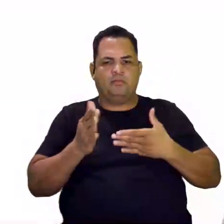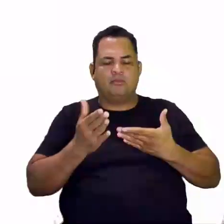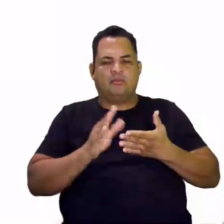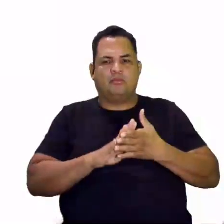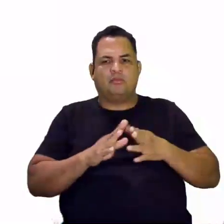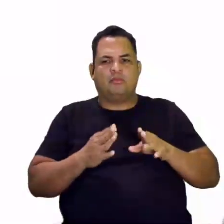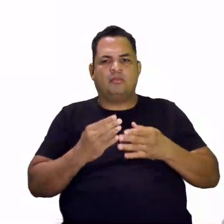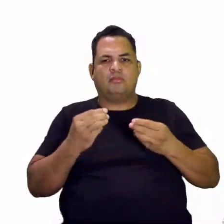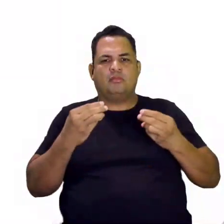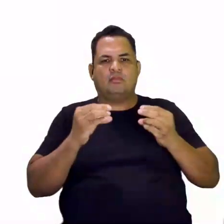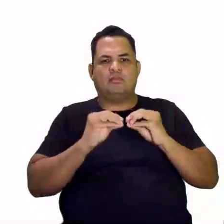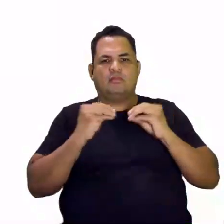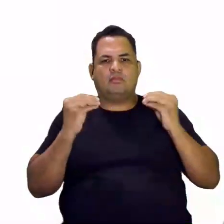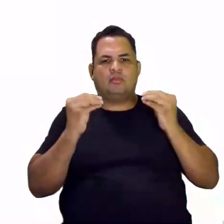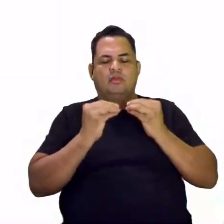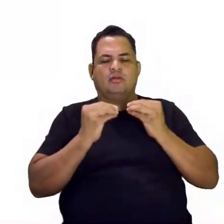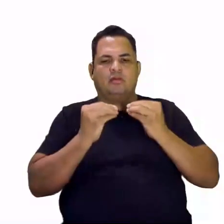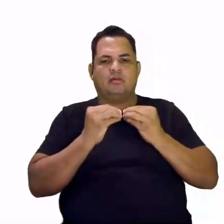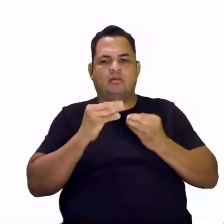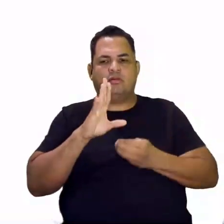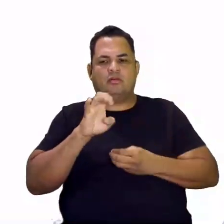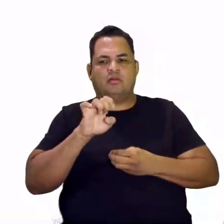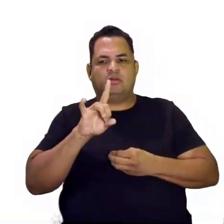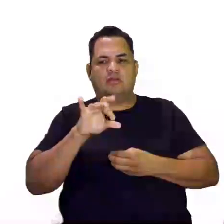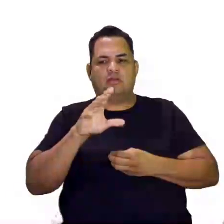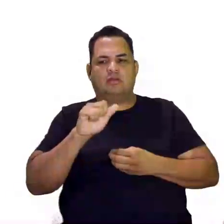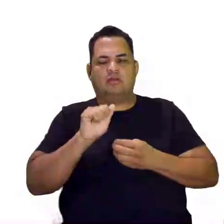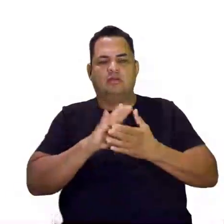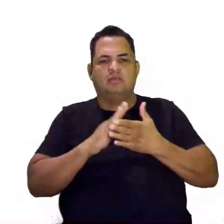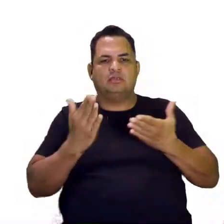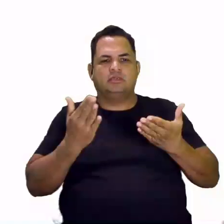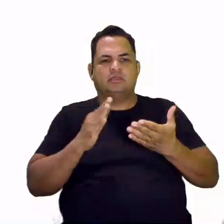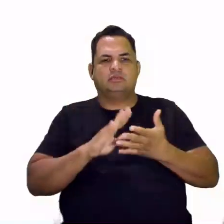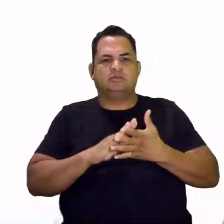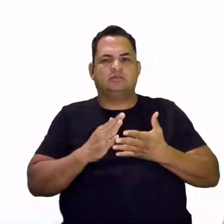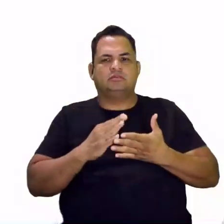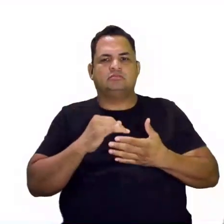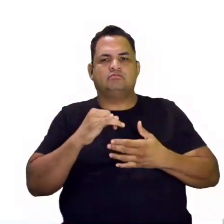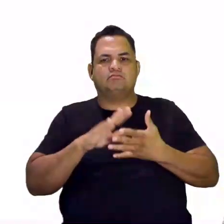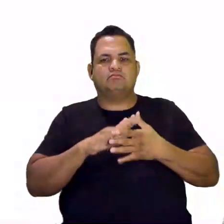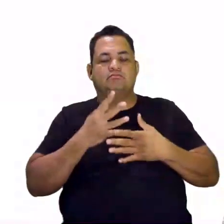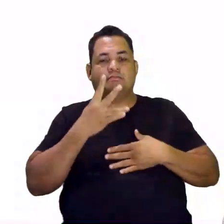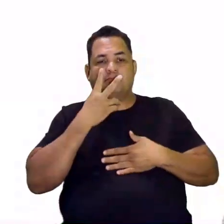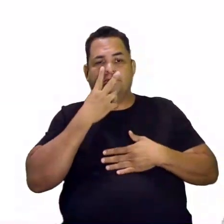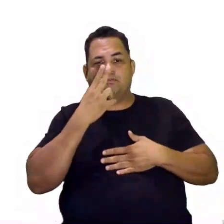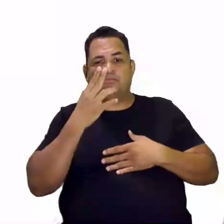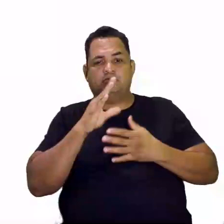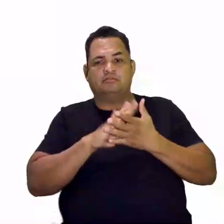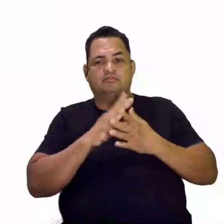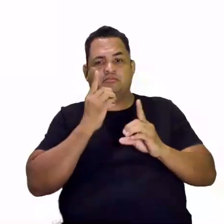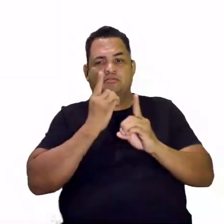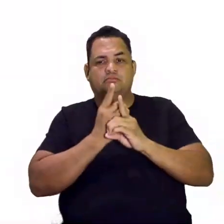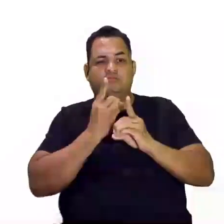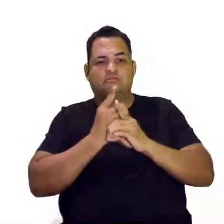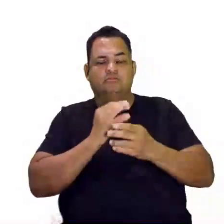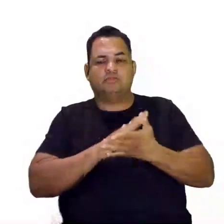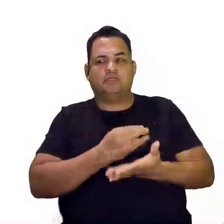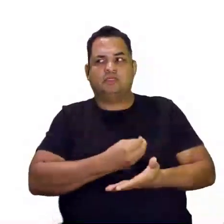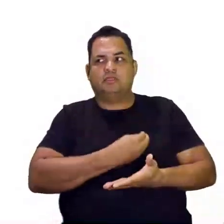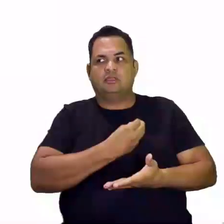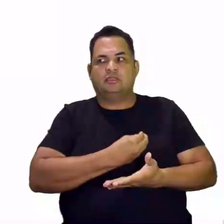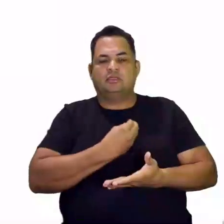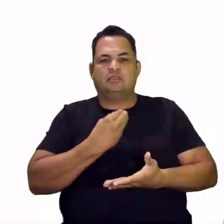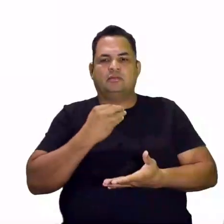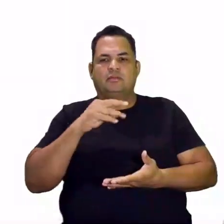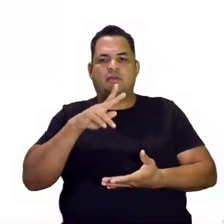formação, então, dessas moléculas orgânicas, tá? Sendo que essa maquinária é muito similar àquela encontrada em organismos procariontes.